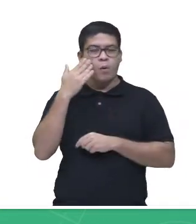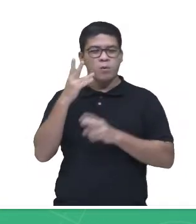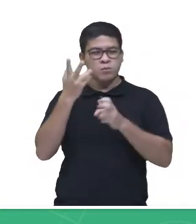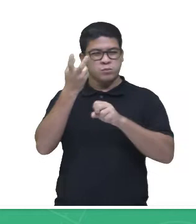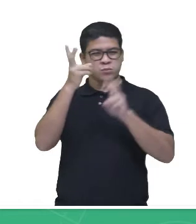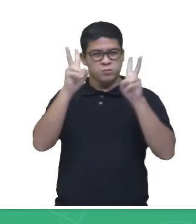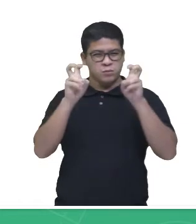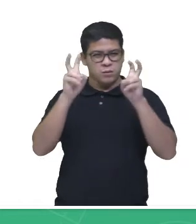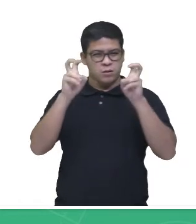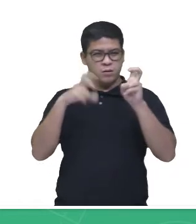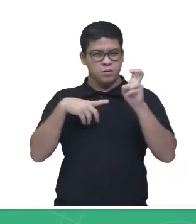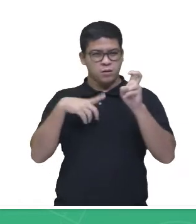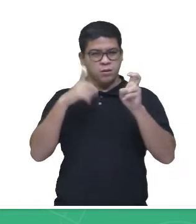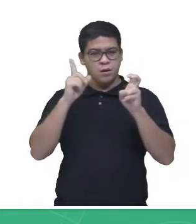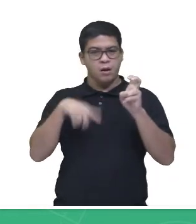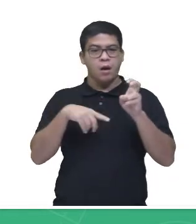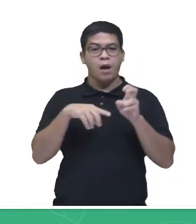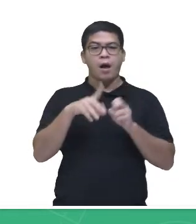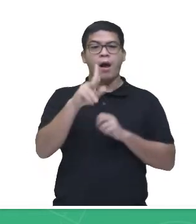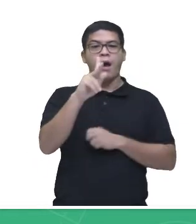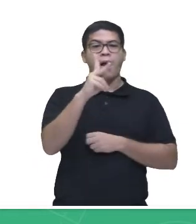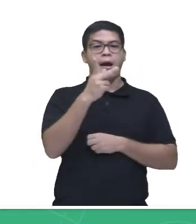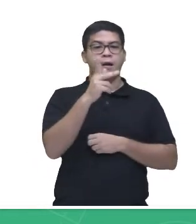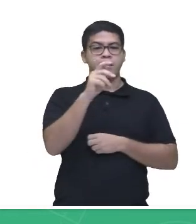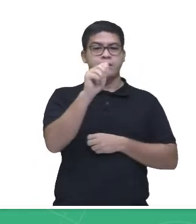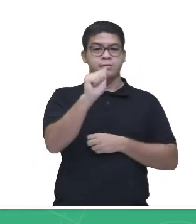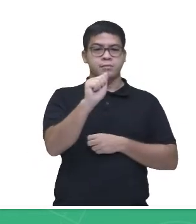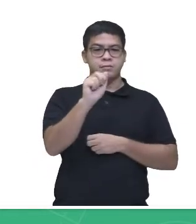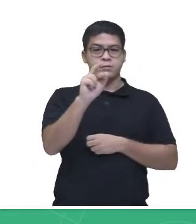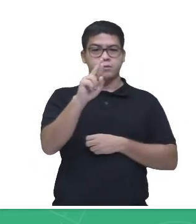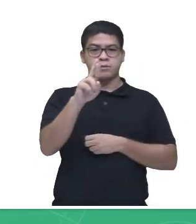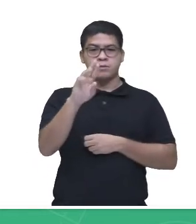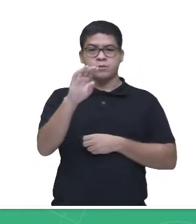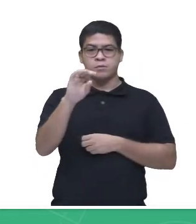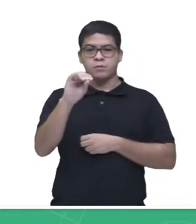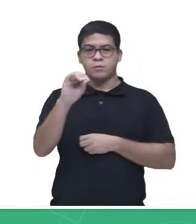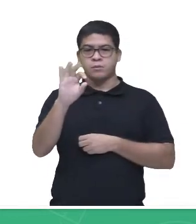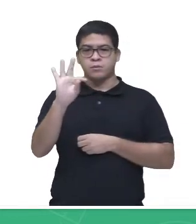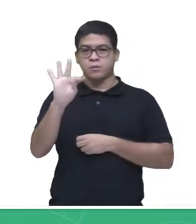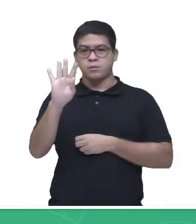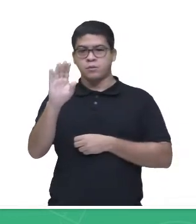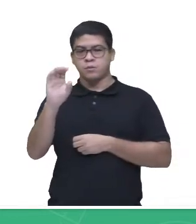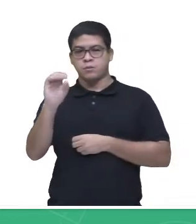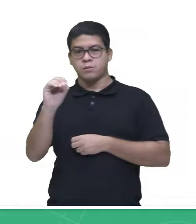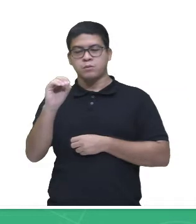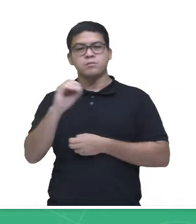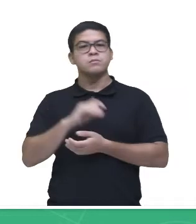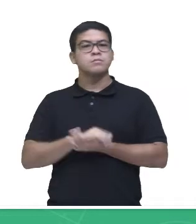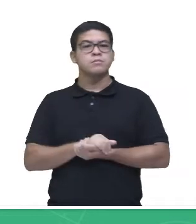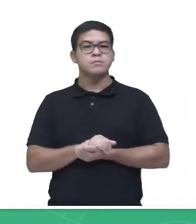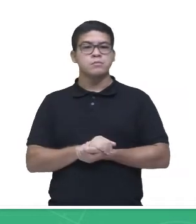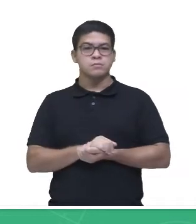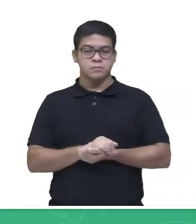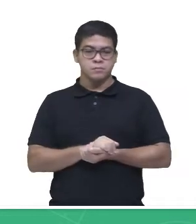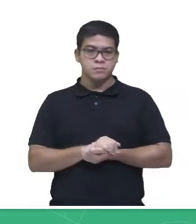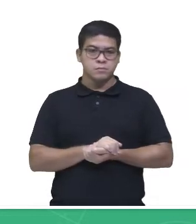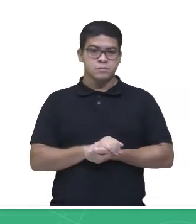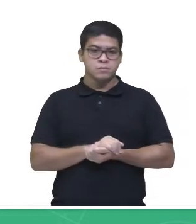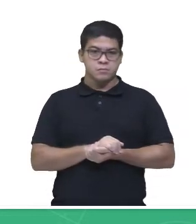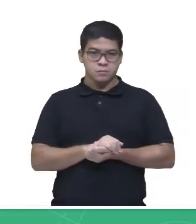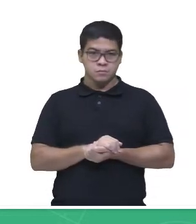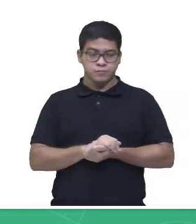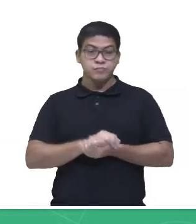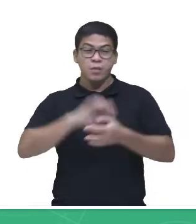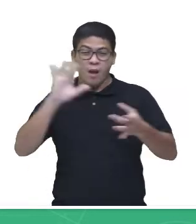isso aqui. Isso aqui eu quero que vocês observem, porque isso aqui está ligado diretamente com isso e